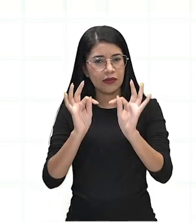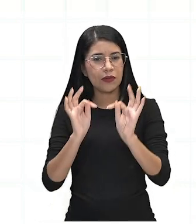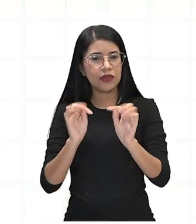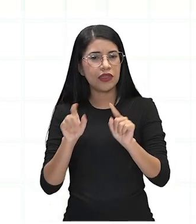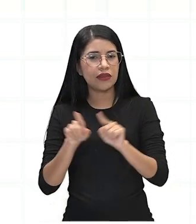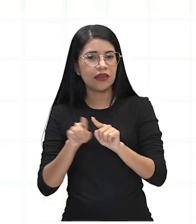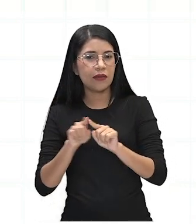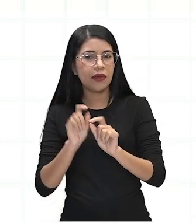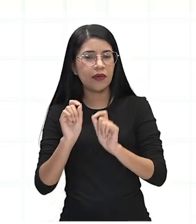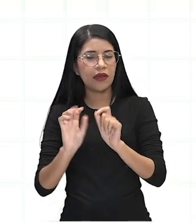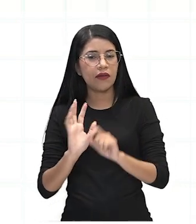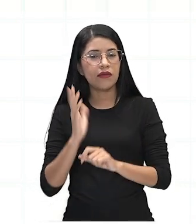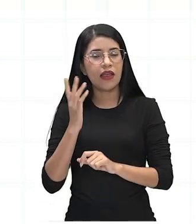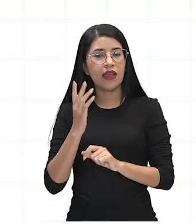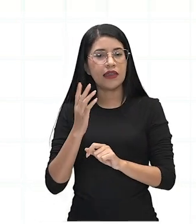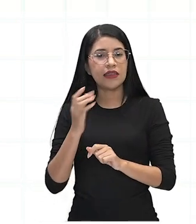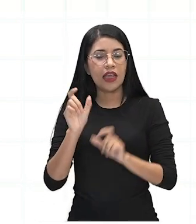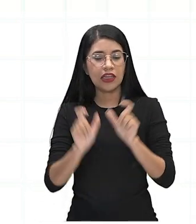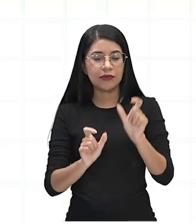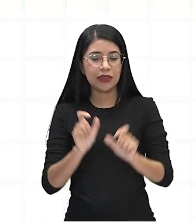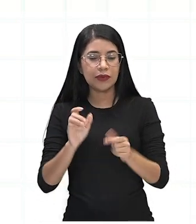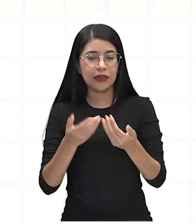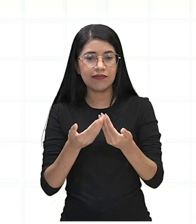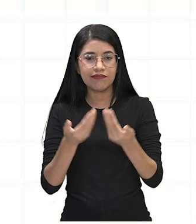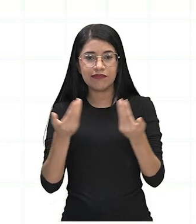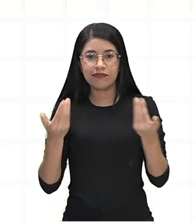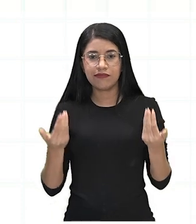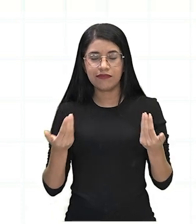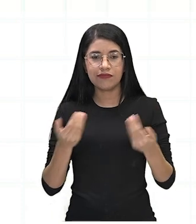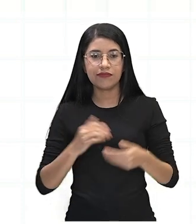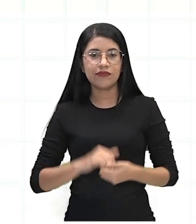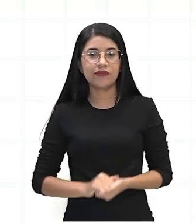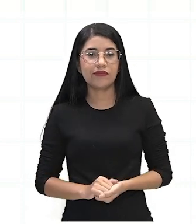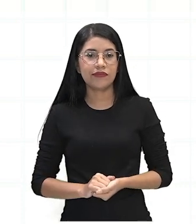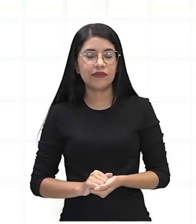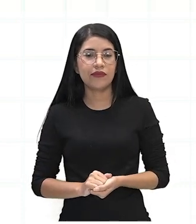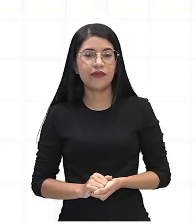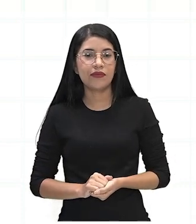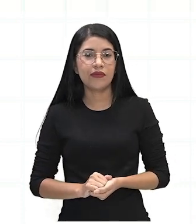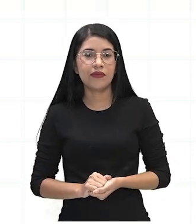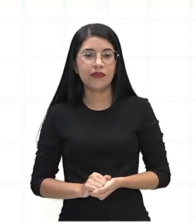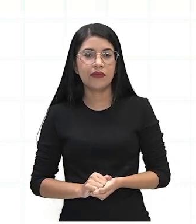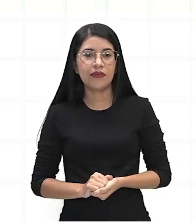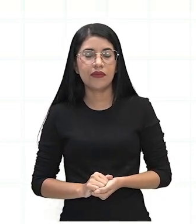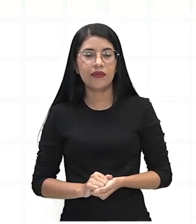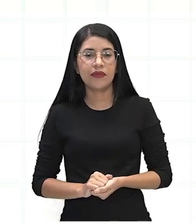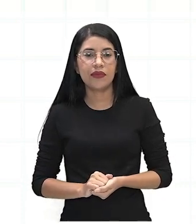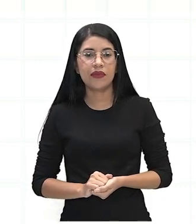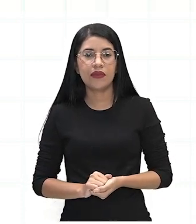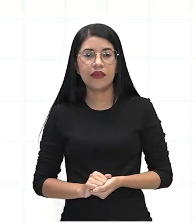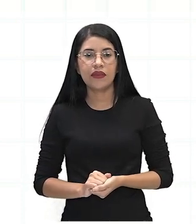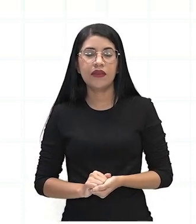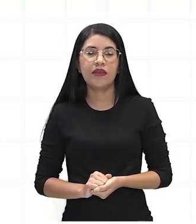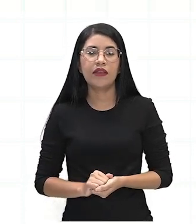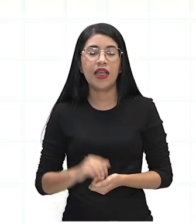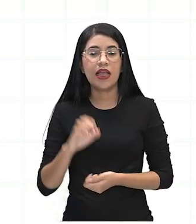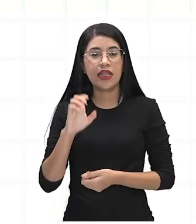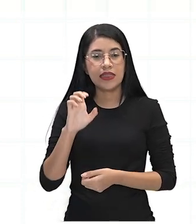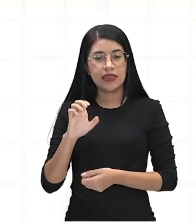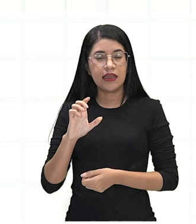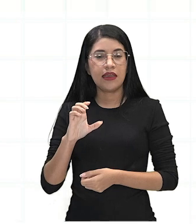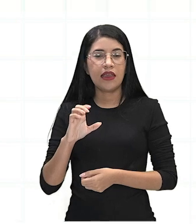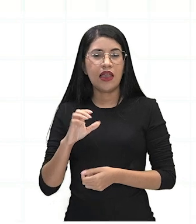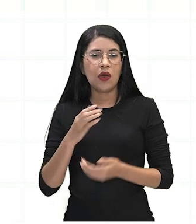causa afastamento entre as pessoas, ok? Vamos lá. Estudos apontam que os pais